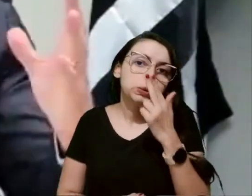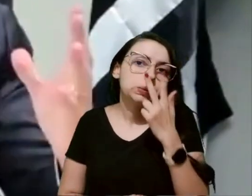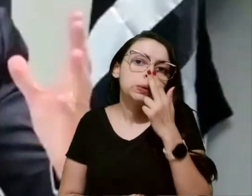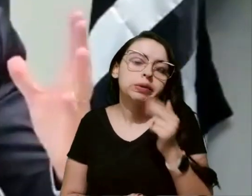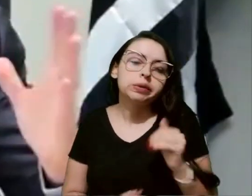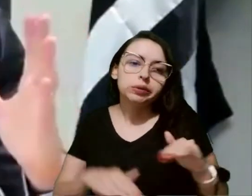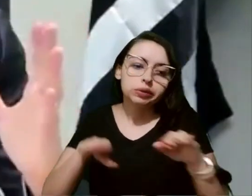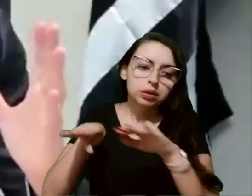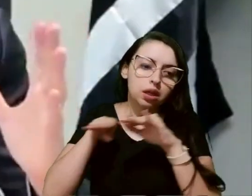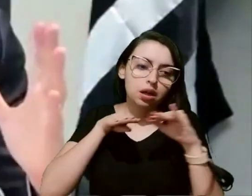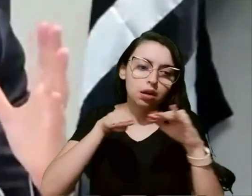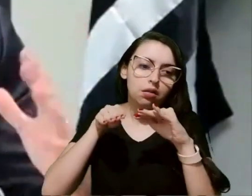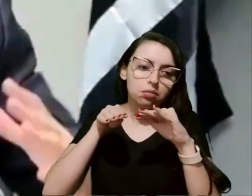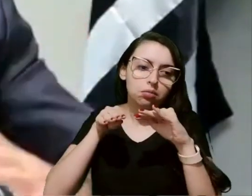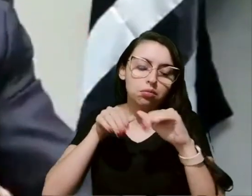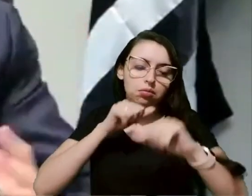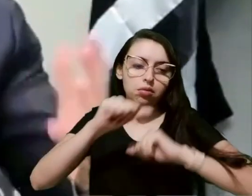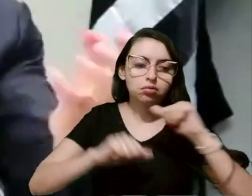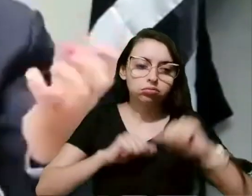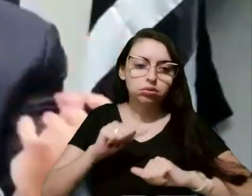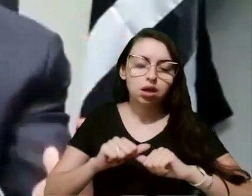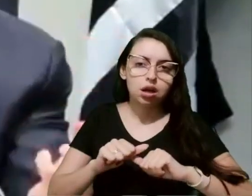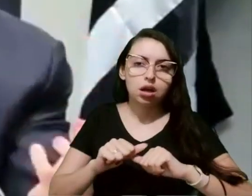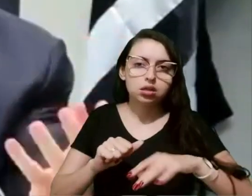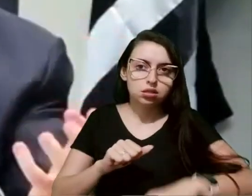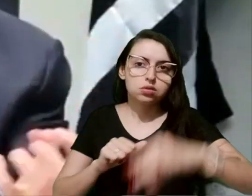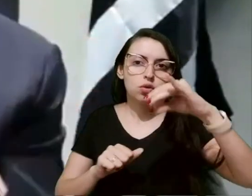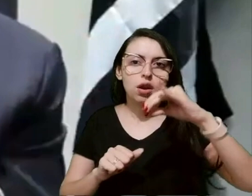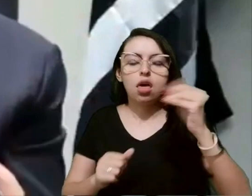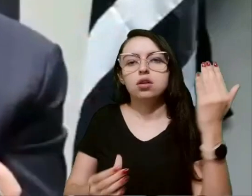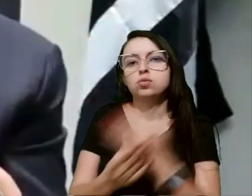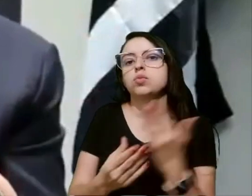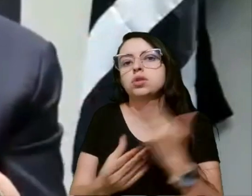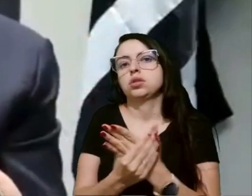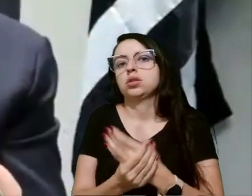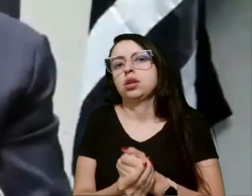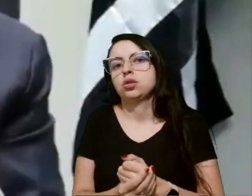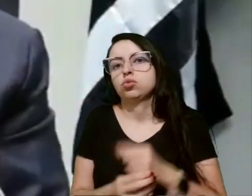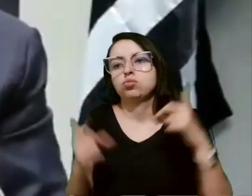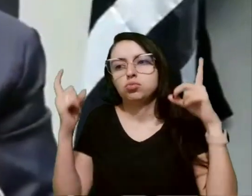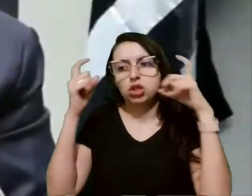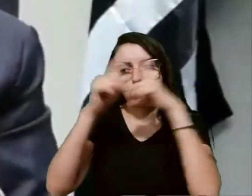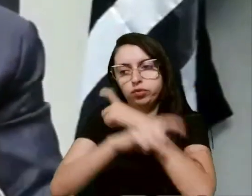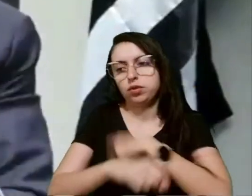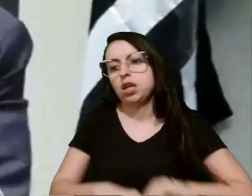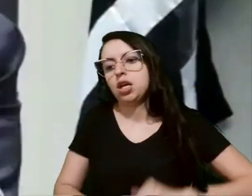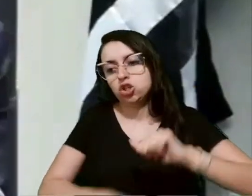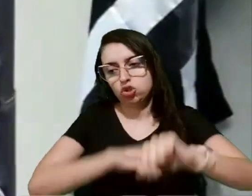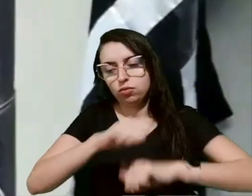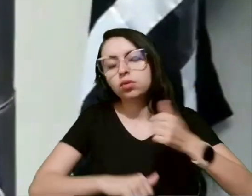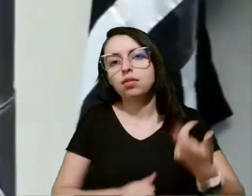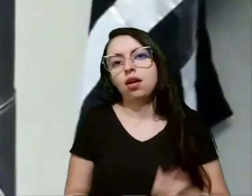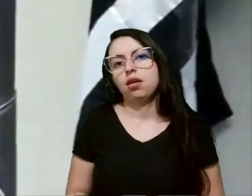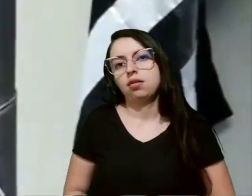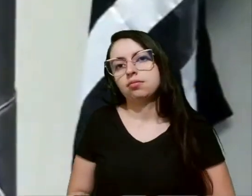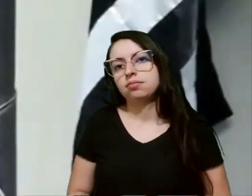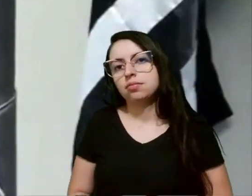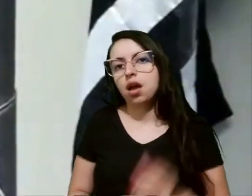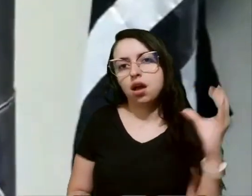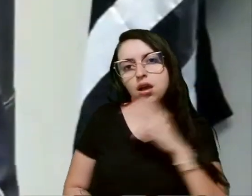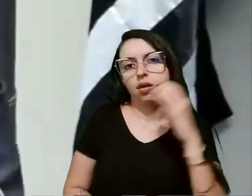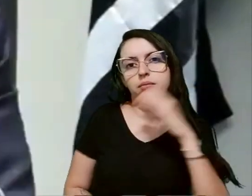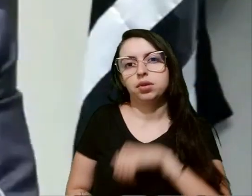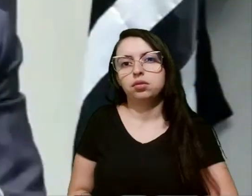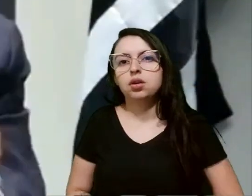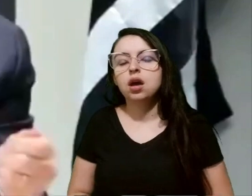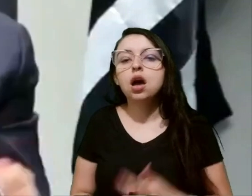daquele nosso ideal de convergir, de pegar, selecionar os casos pela dificuldade e convergir mais